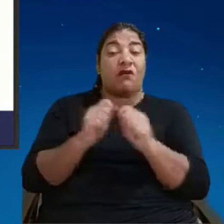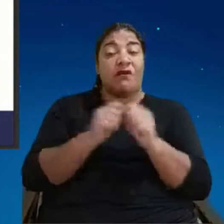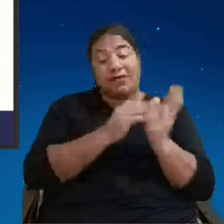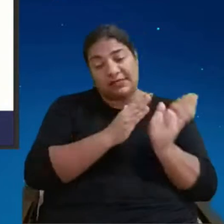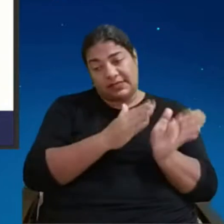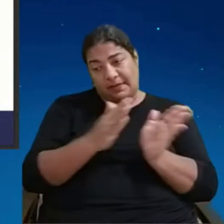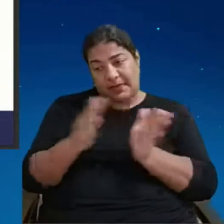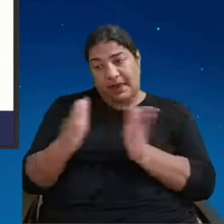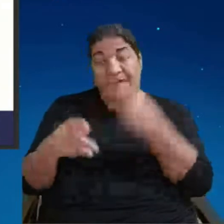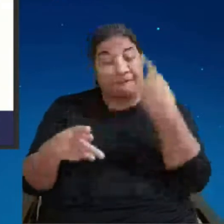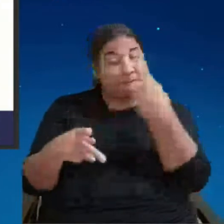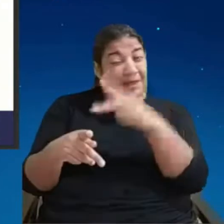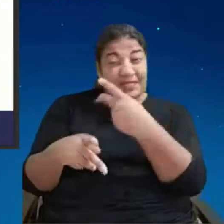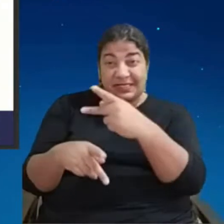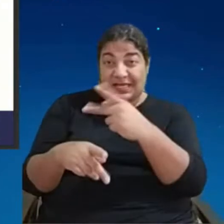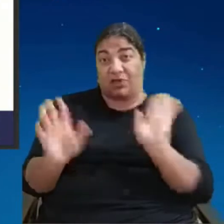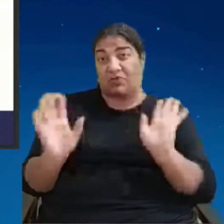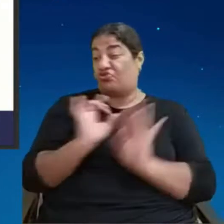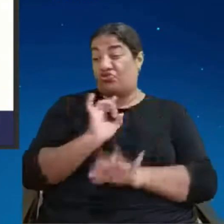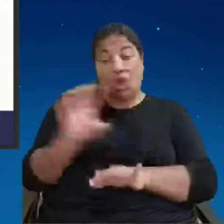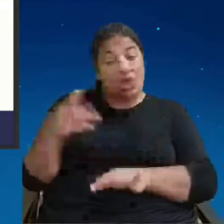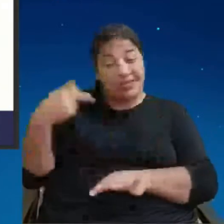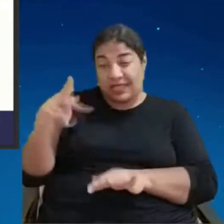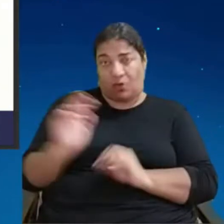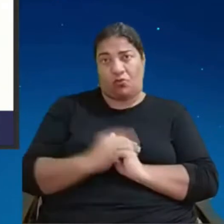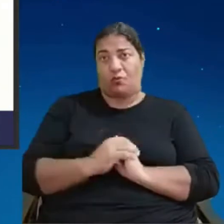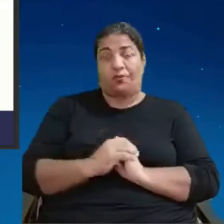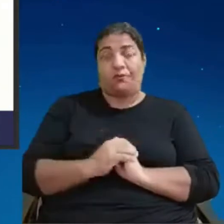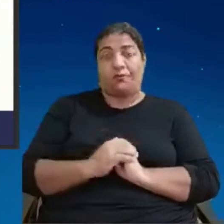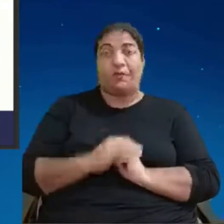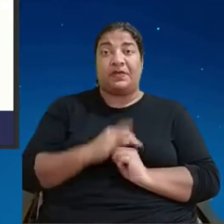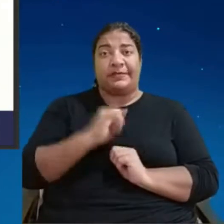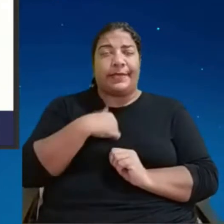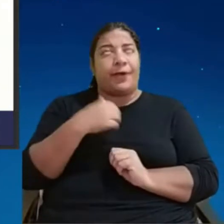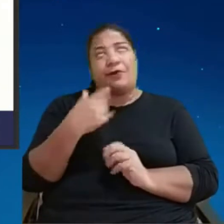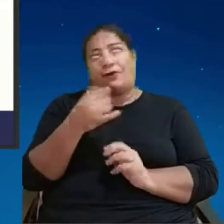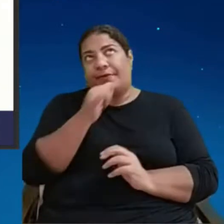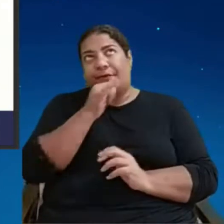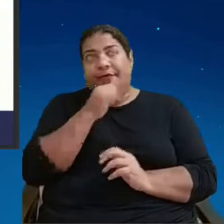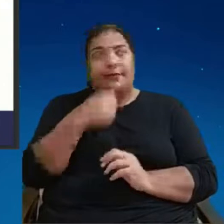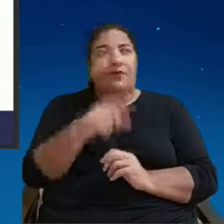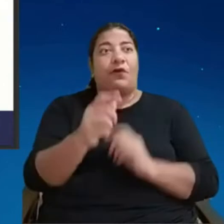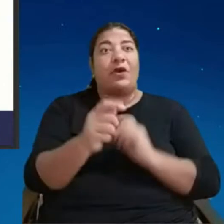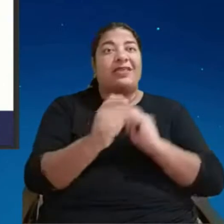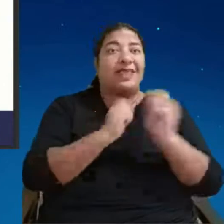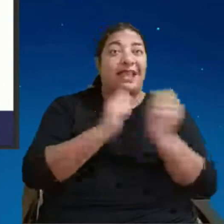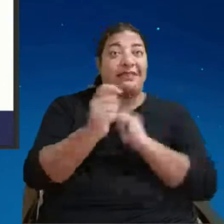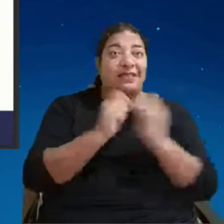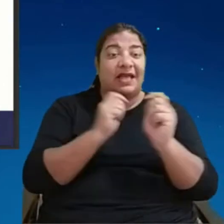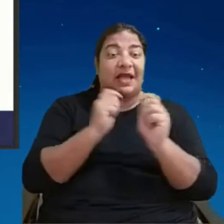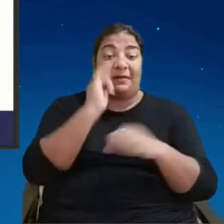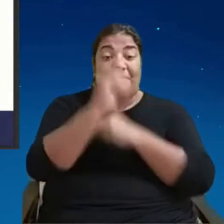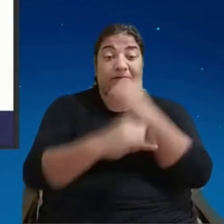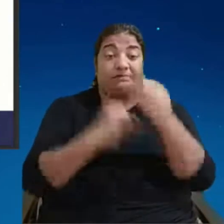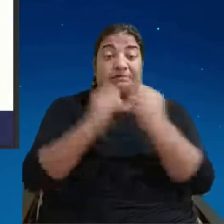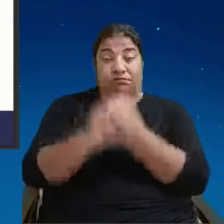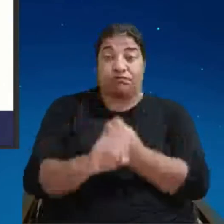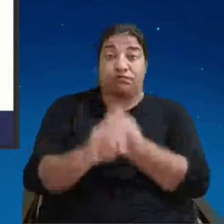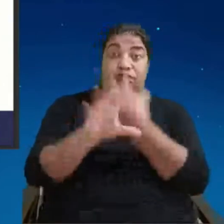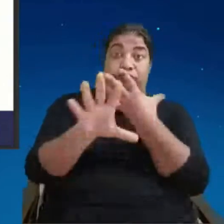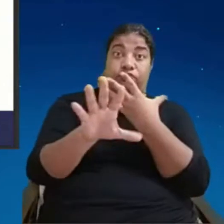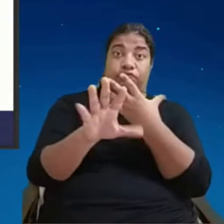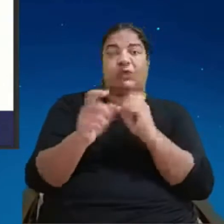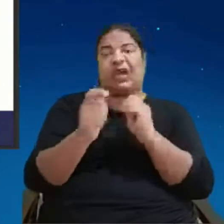é muito particular. Quando eu tenho que entrevistar as pessoas digitais, né, como eu fiz uma entrevista coletiva, eu